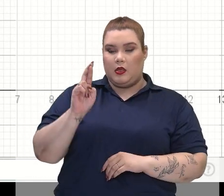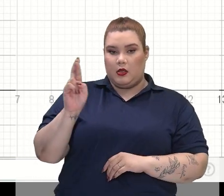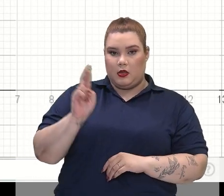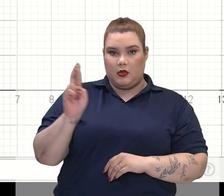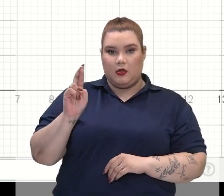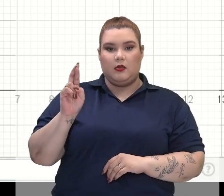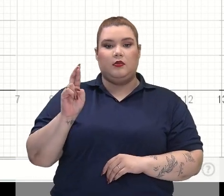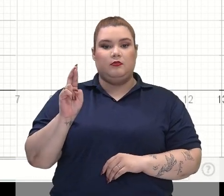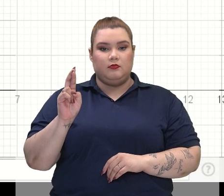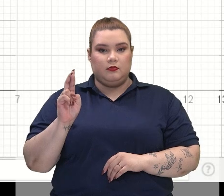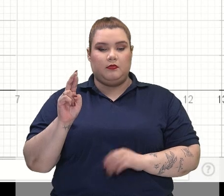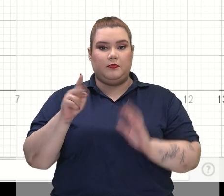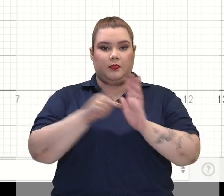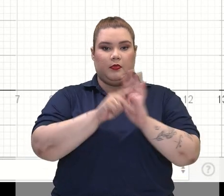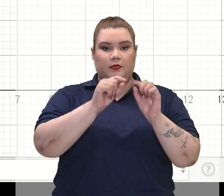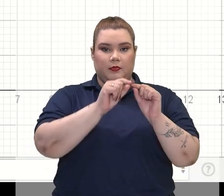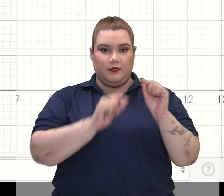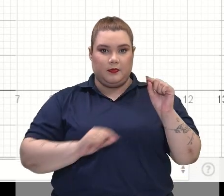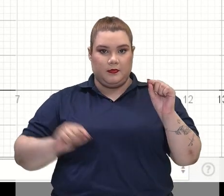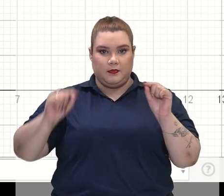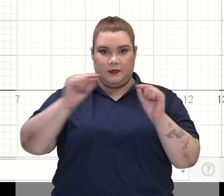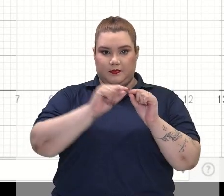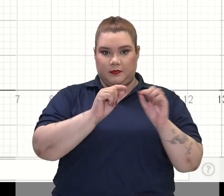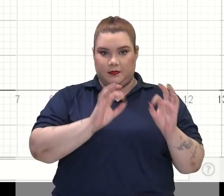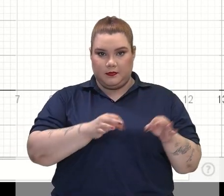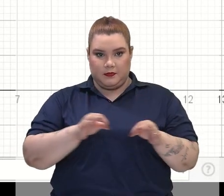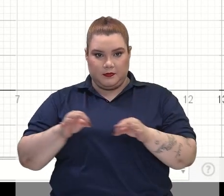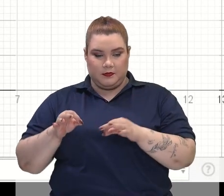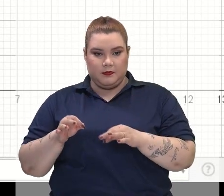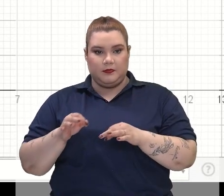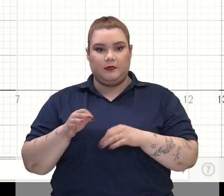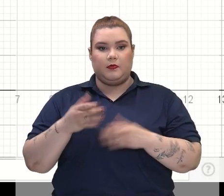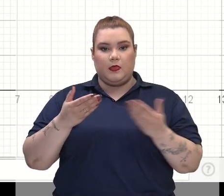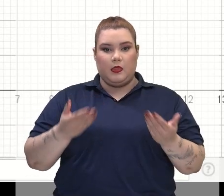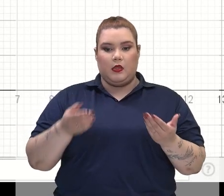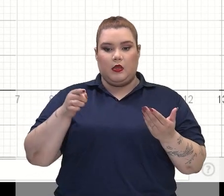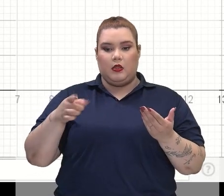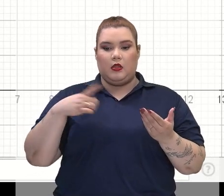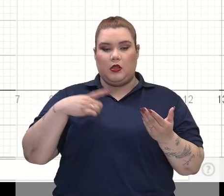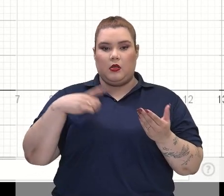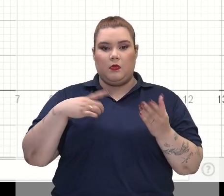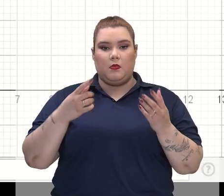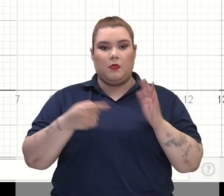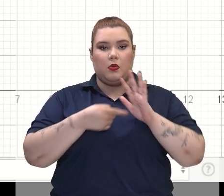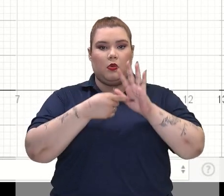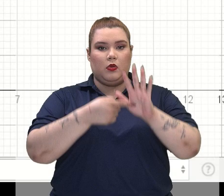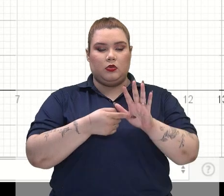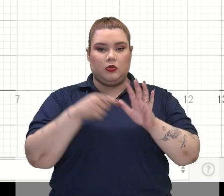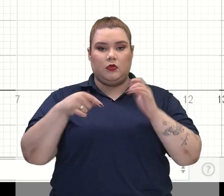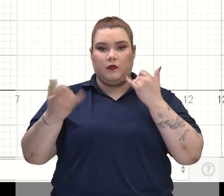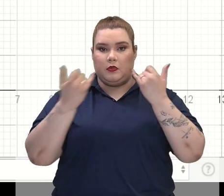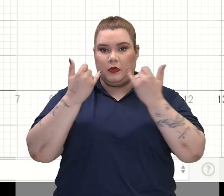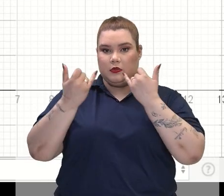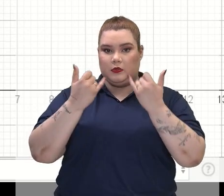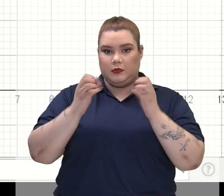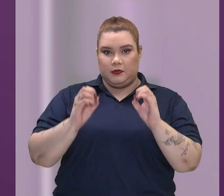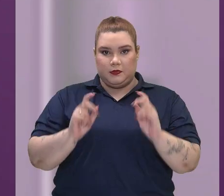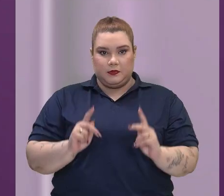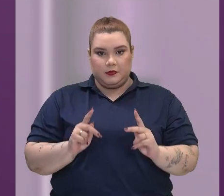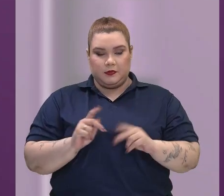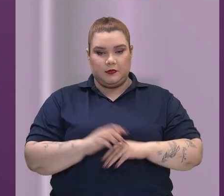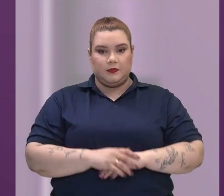o raio da circunferência em questão, que é a circunferência aí que está sendo montada com essas informações,